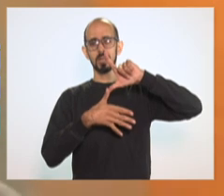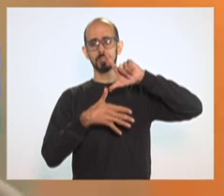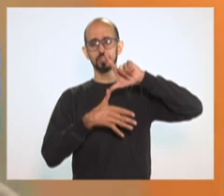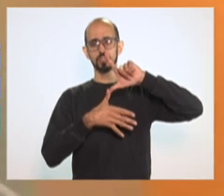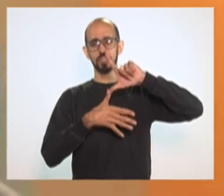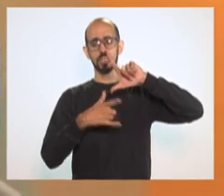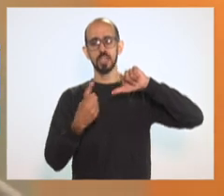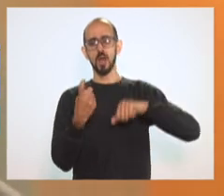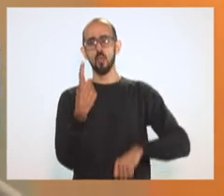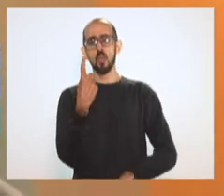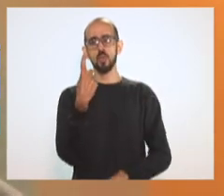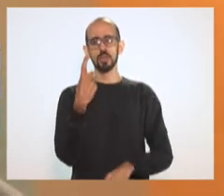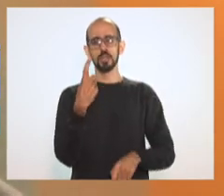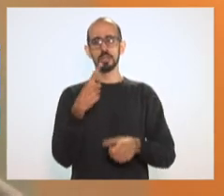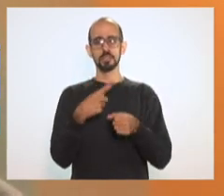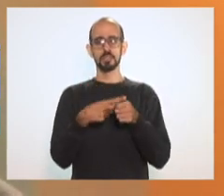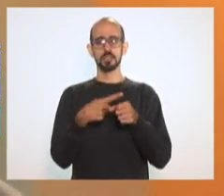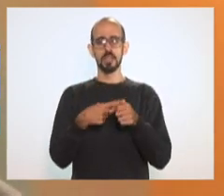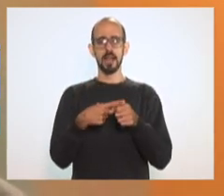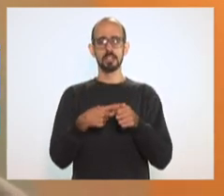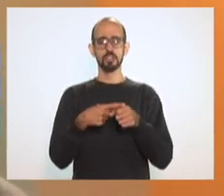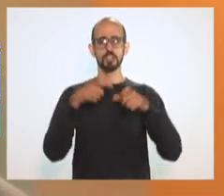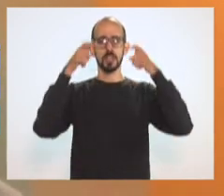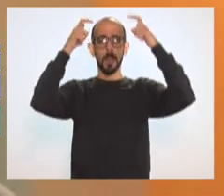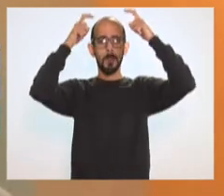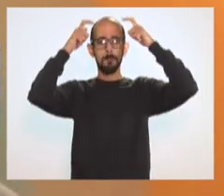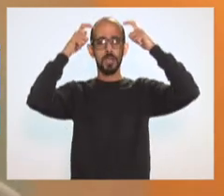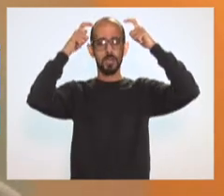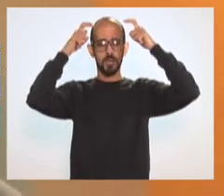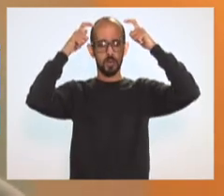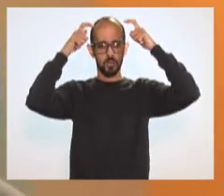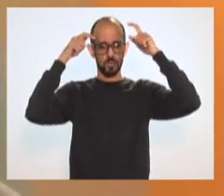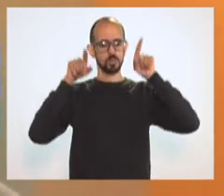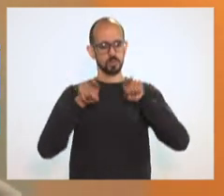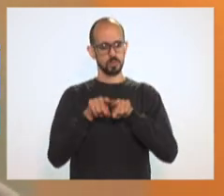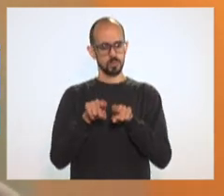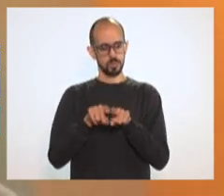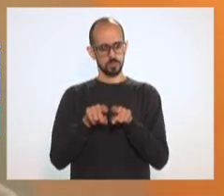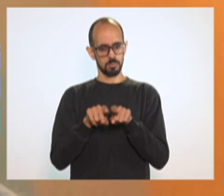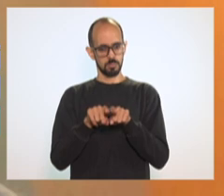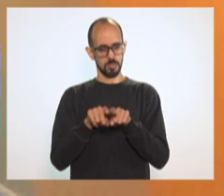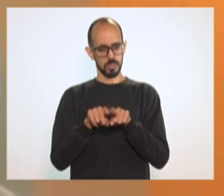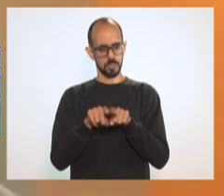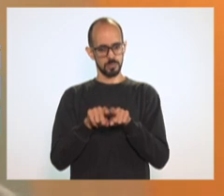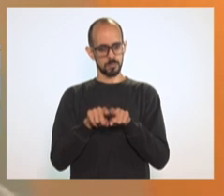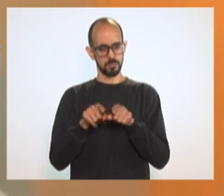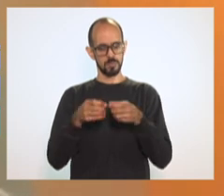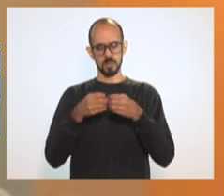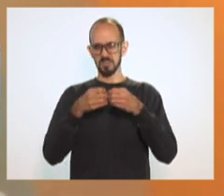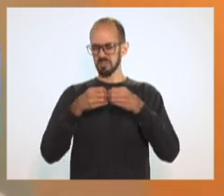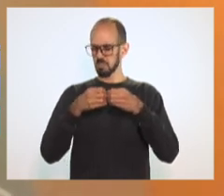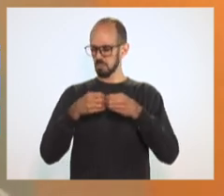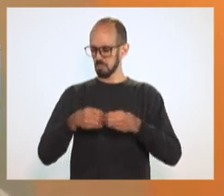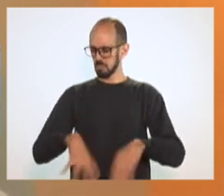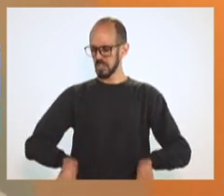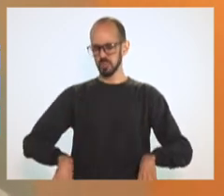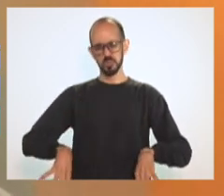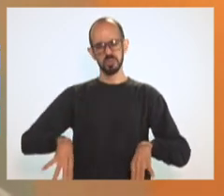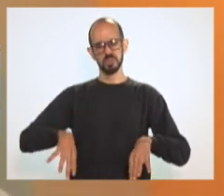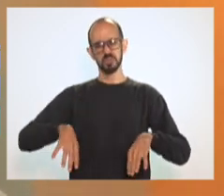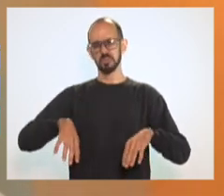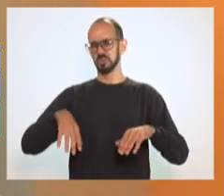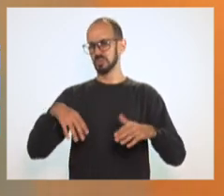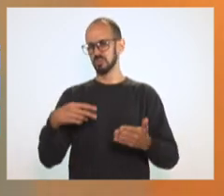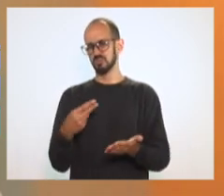também e uma cidade que apesar de todas as catástrofes catástrofes que sofreu nos últimos